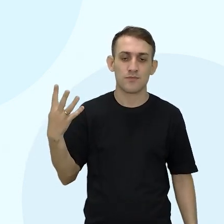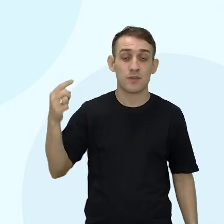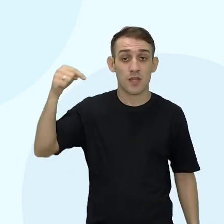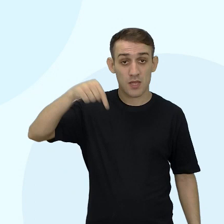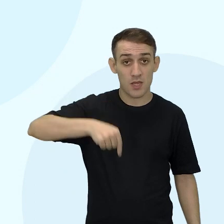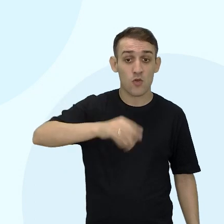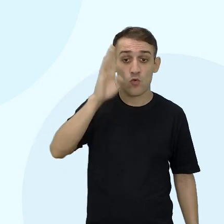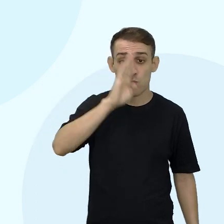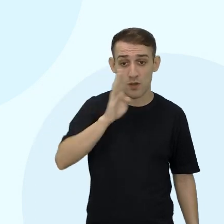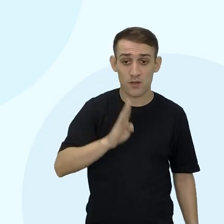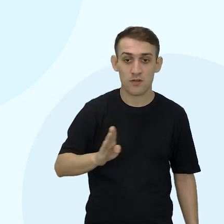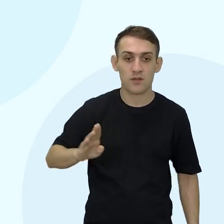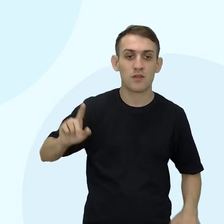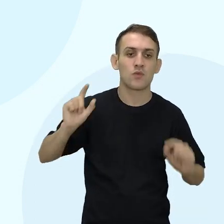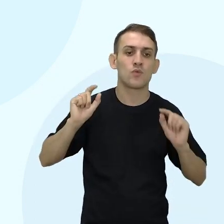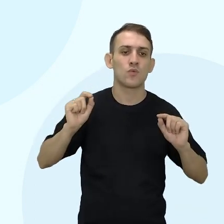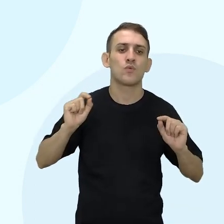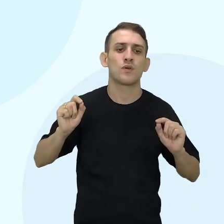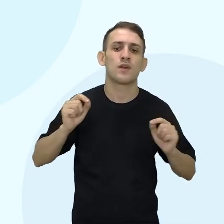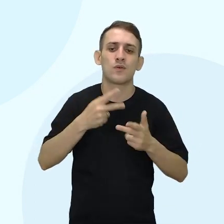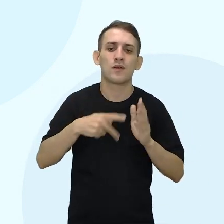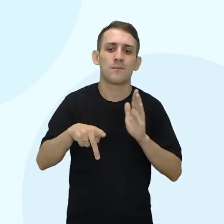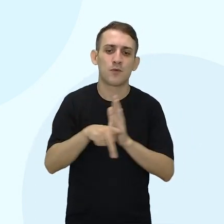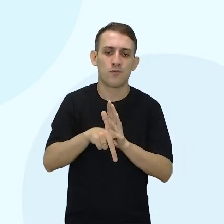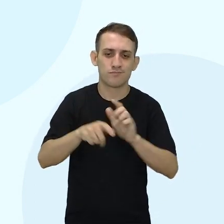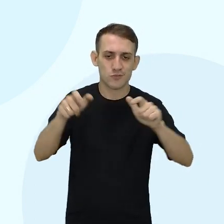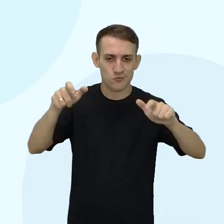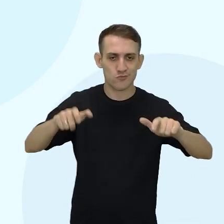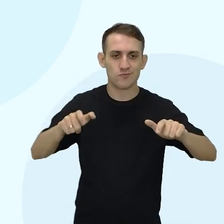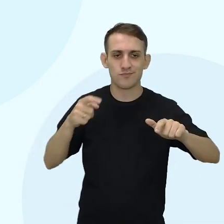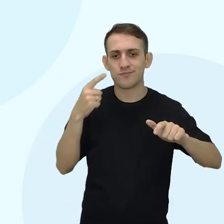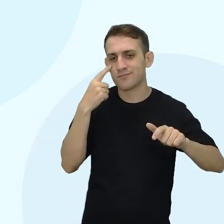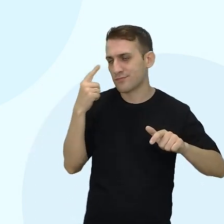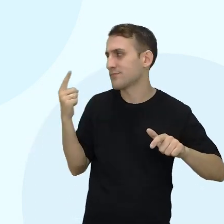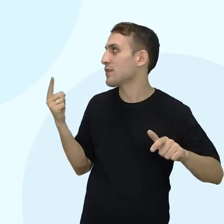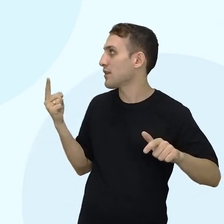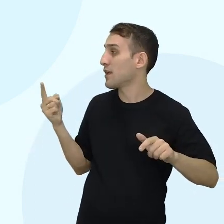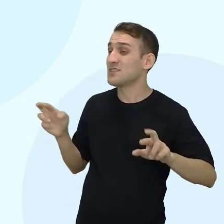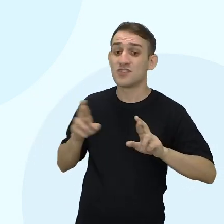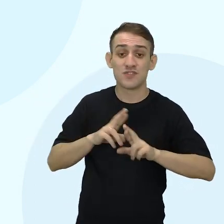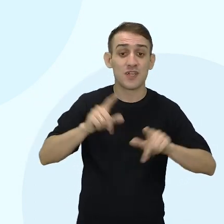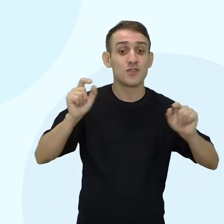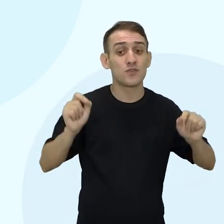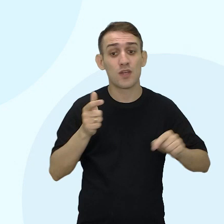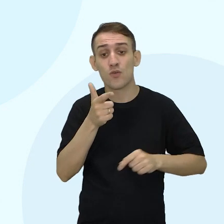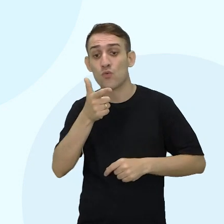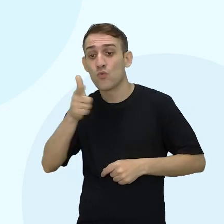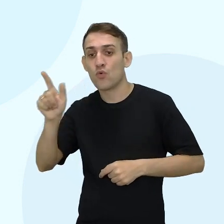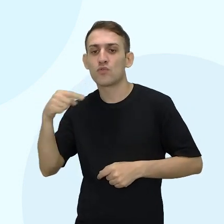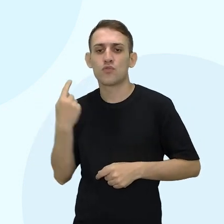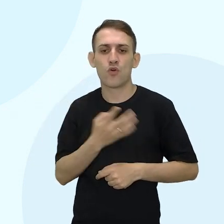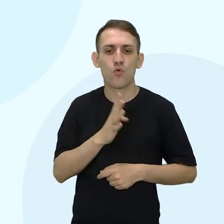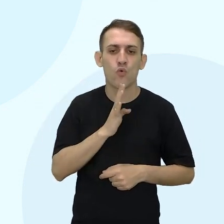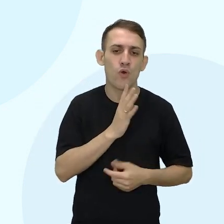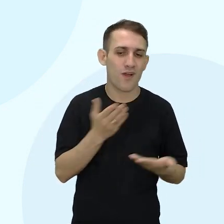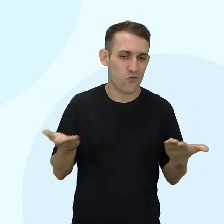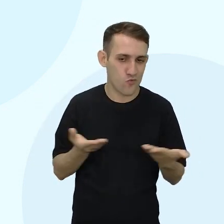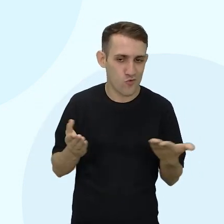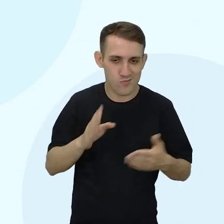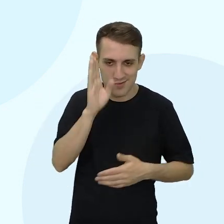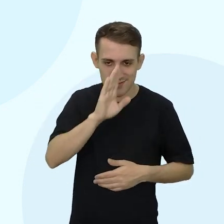Brasil era essa porção territorial, muito diferente aí do Brasil que nós conhecemos, não é verdade,